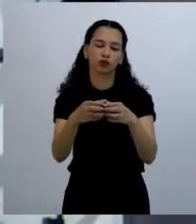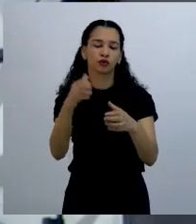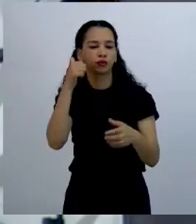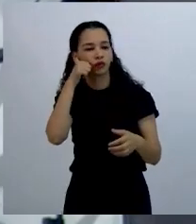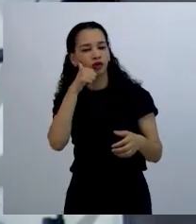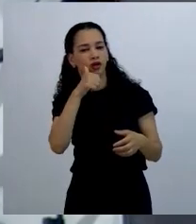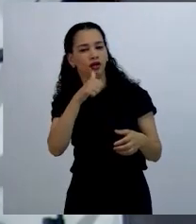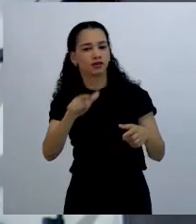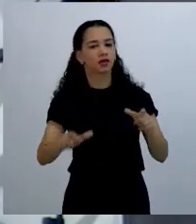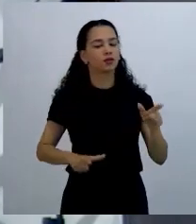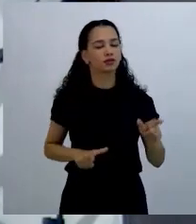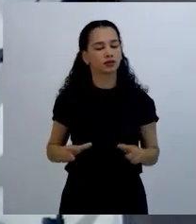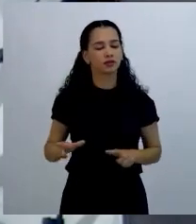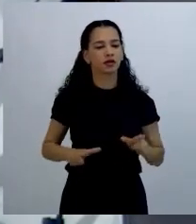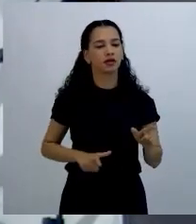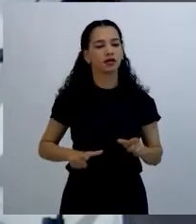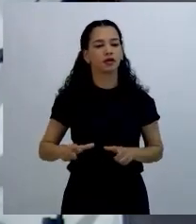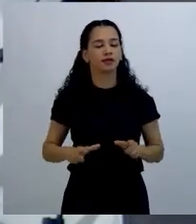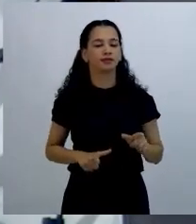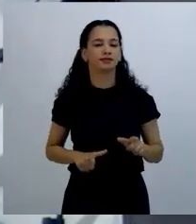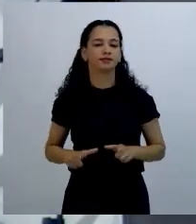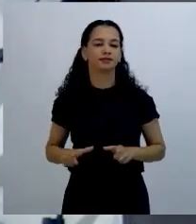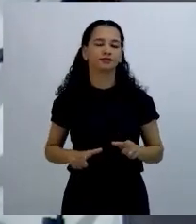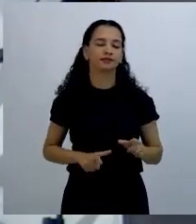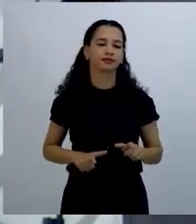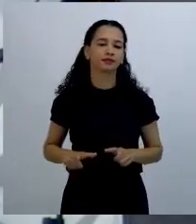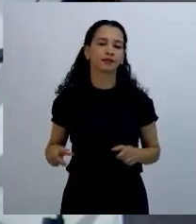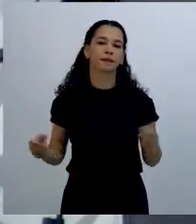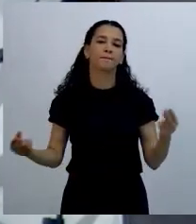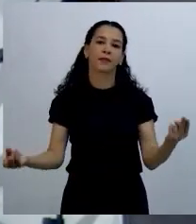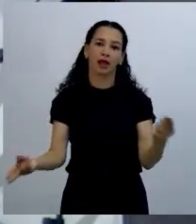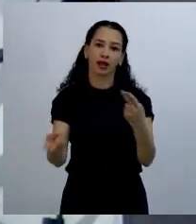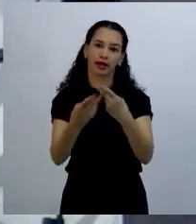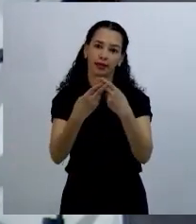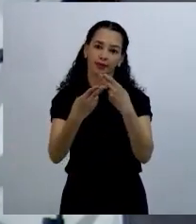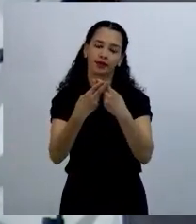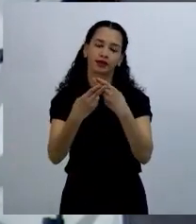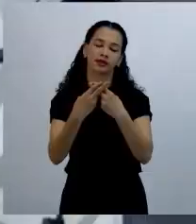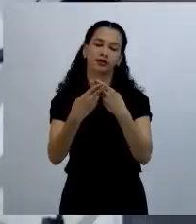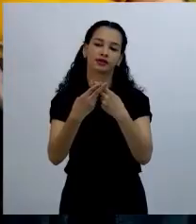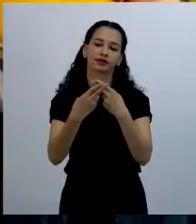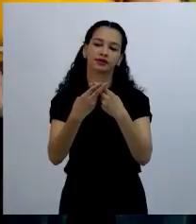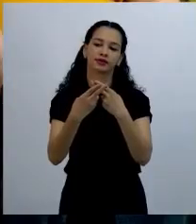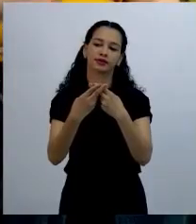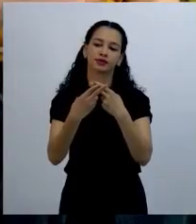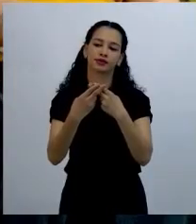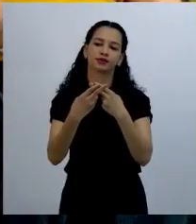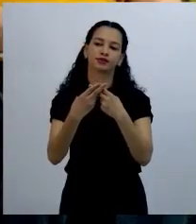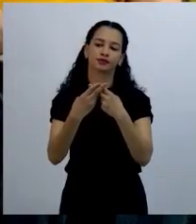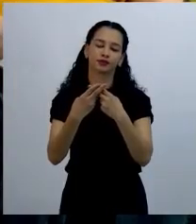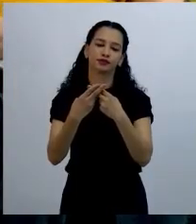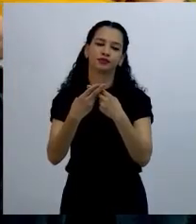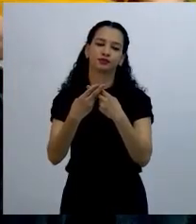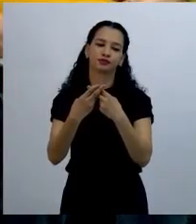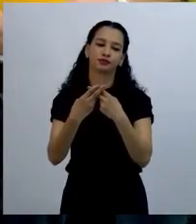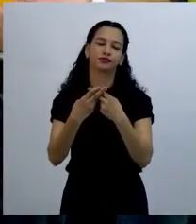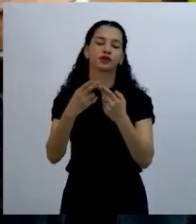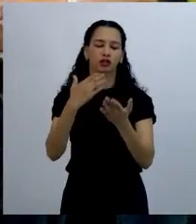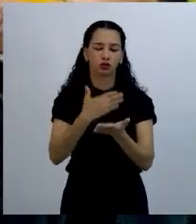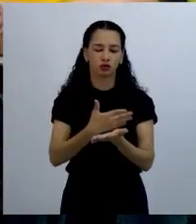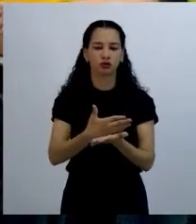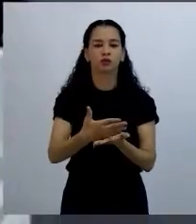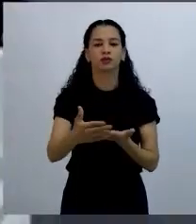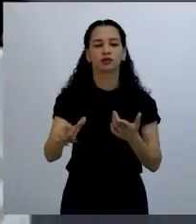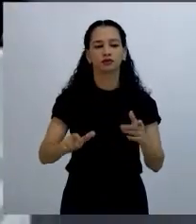noite no caça isso tudo no começo do trabalho eu lhe pergunto como é que pode irmãos Aquele que começou